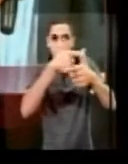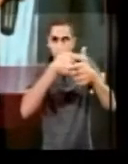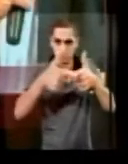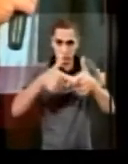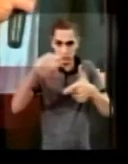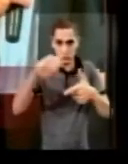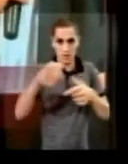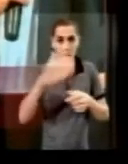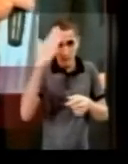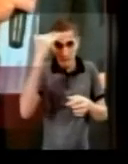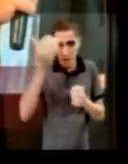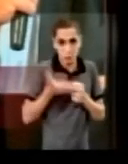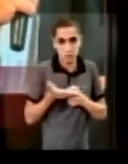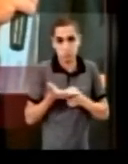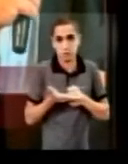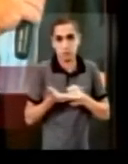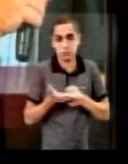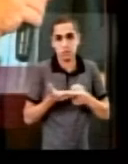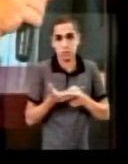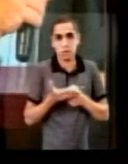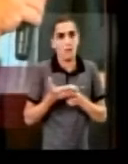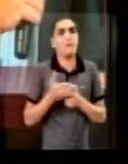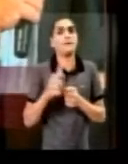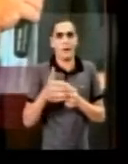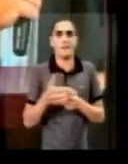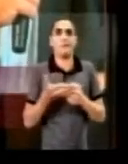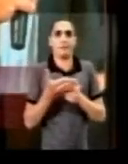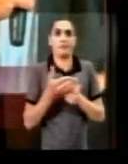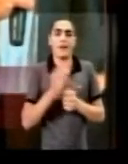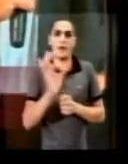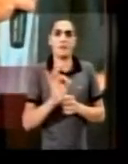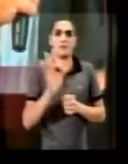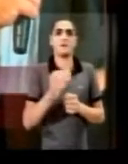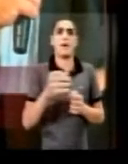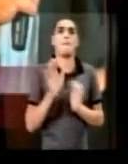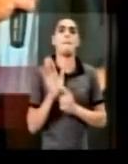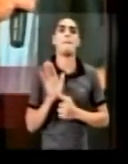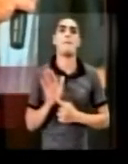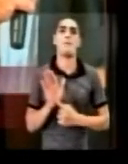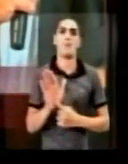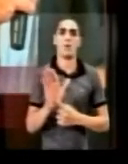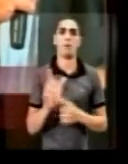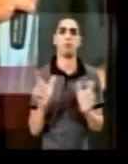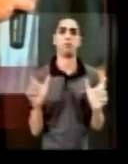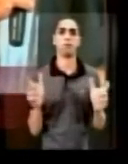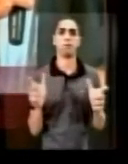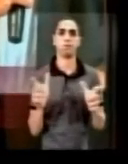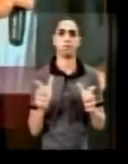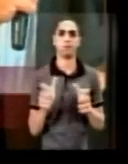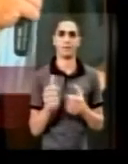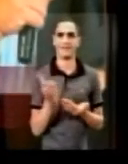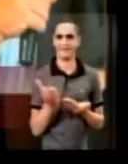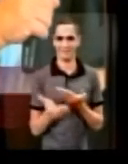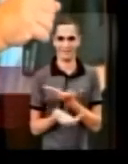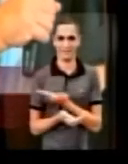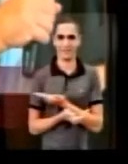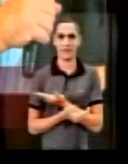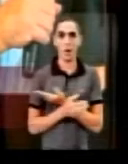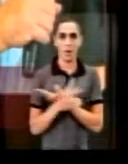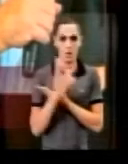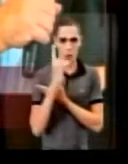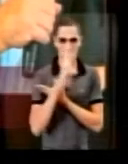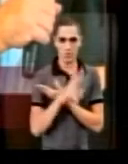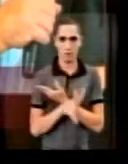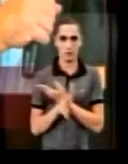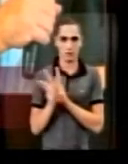média móvel claramente vem caindo. Olha lá, a média móvel nossa,